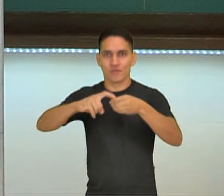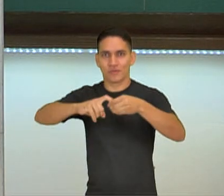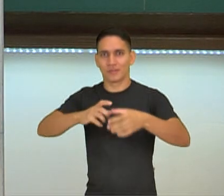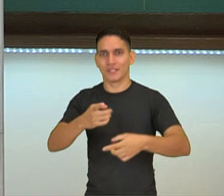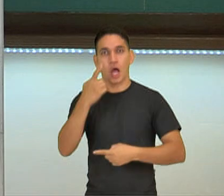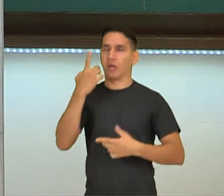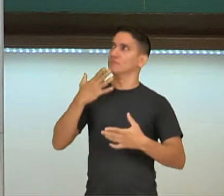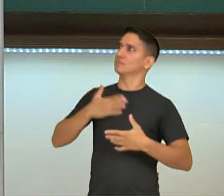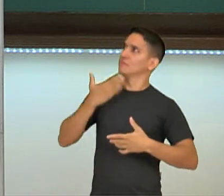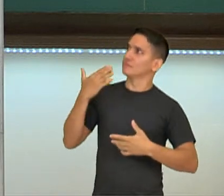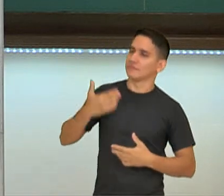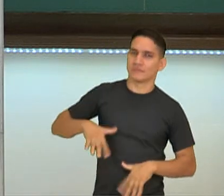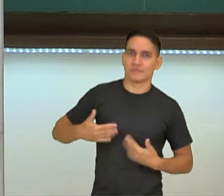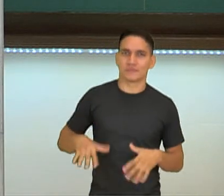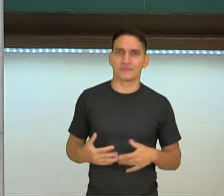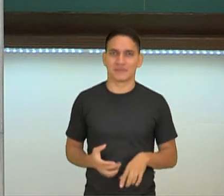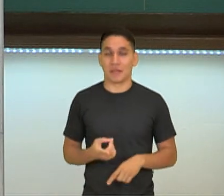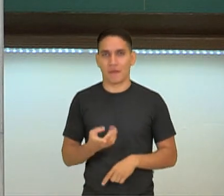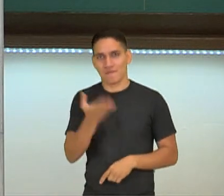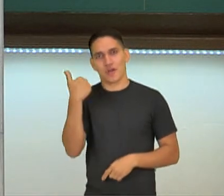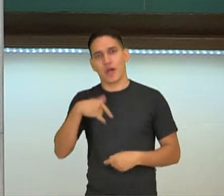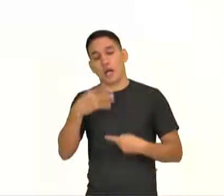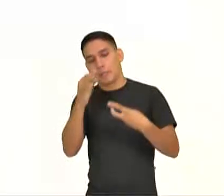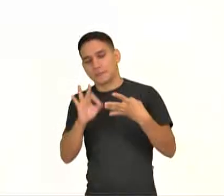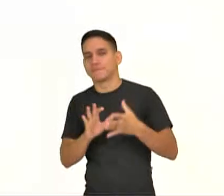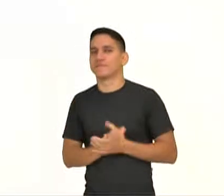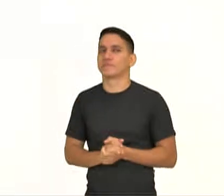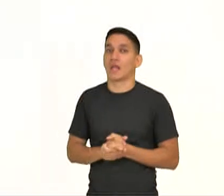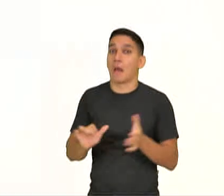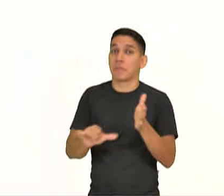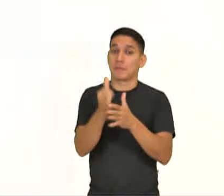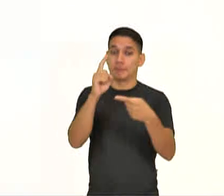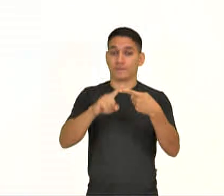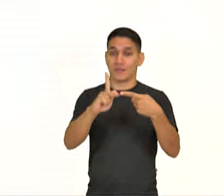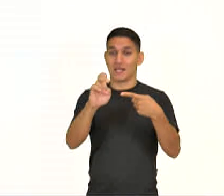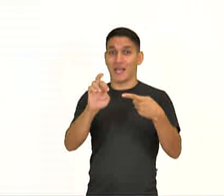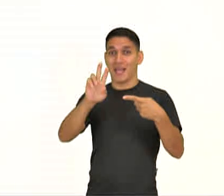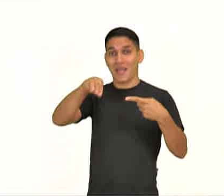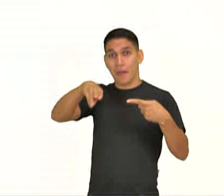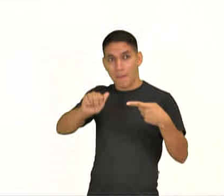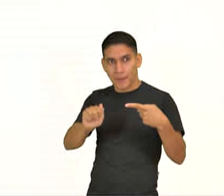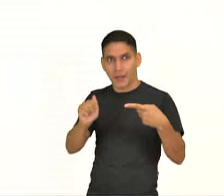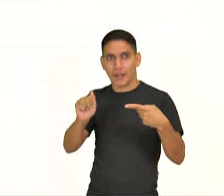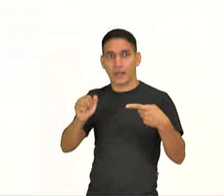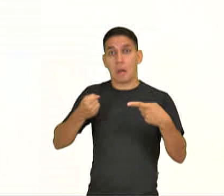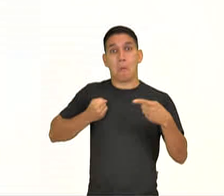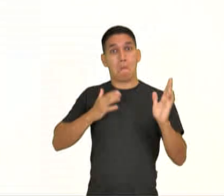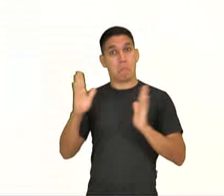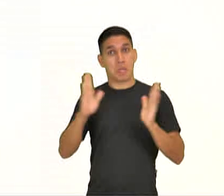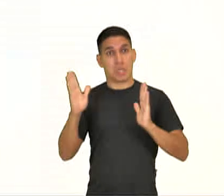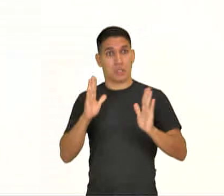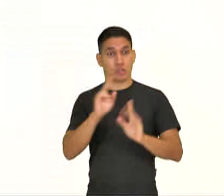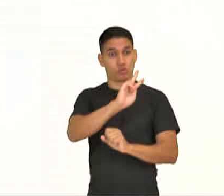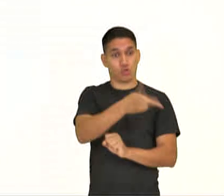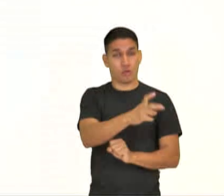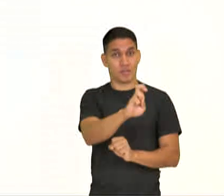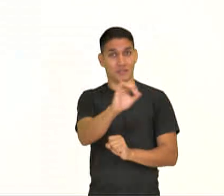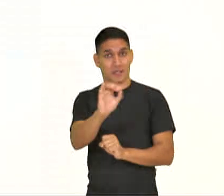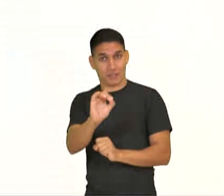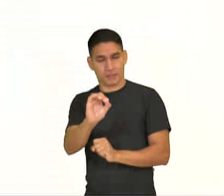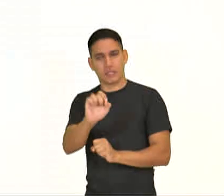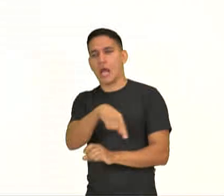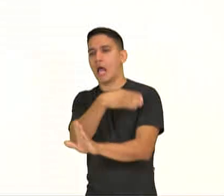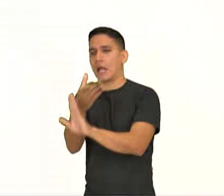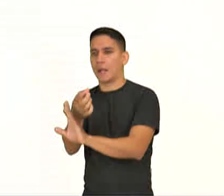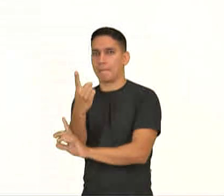Voltei! Ô louco, professor! Bora lá! Primeira foi Kerma, 2500 a 1500. Pode ter sido, inclusive, os ancestrais, não propriamente